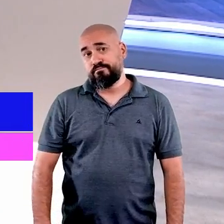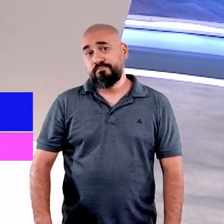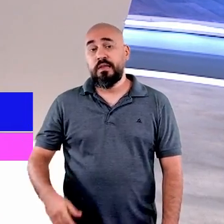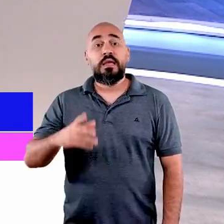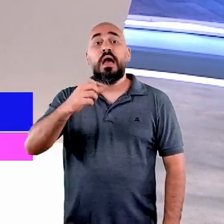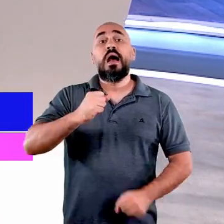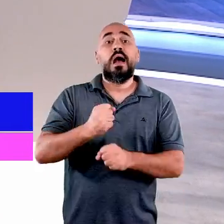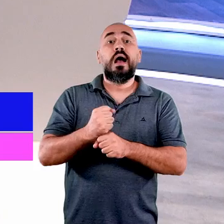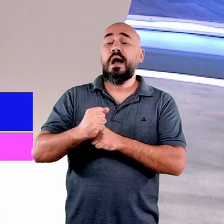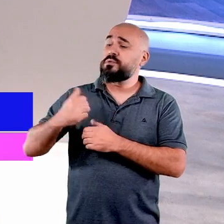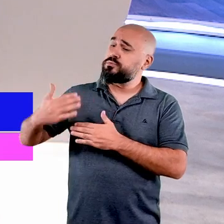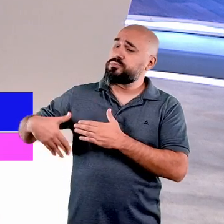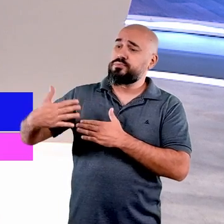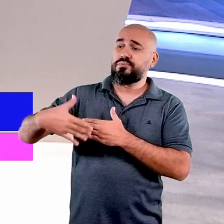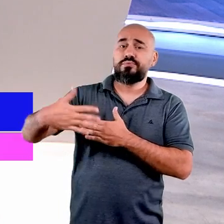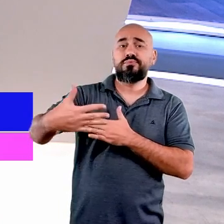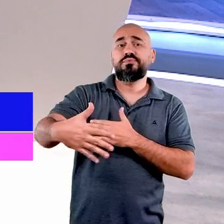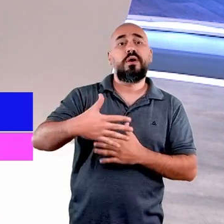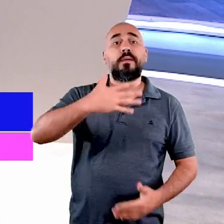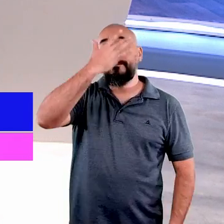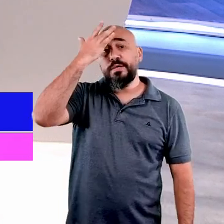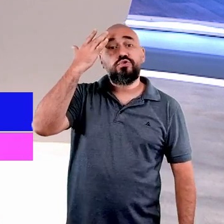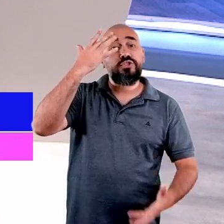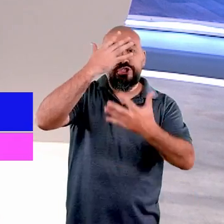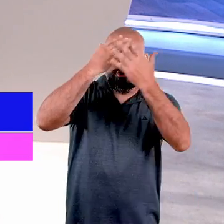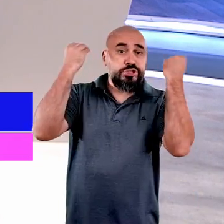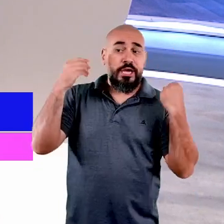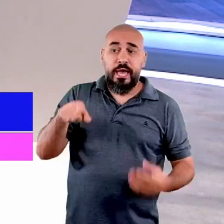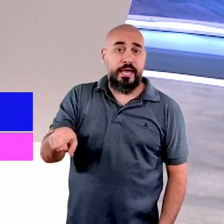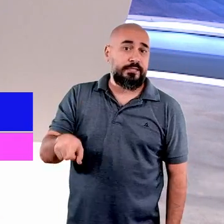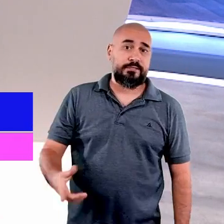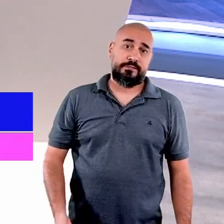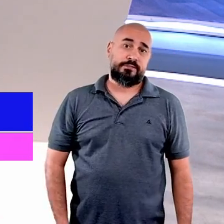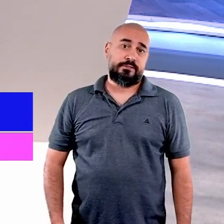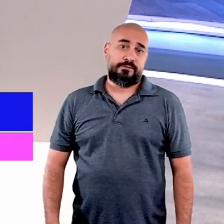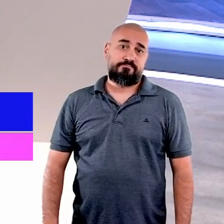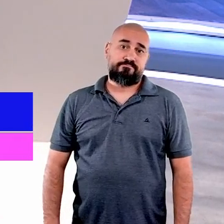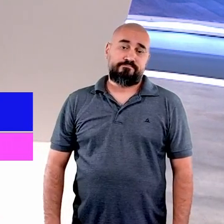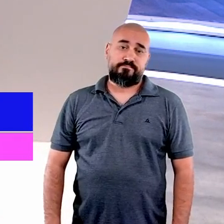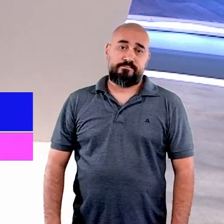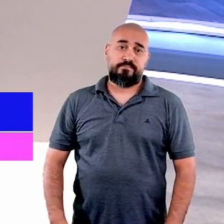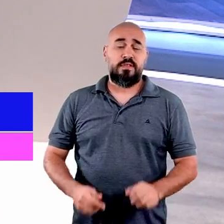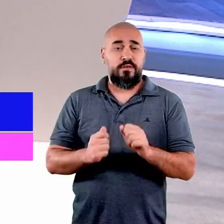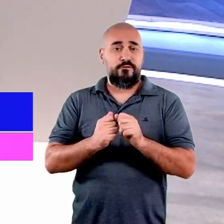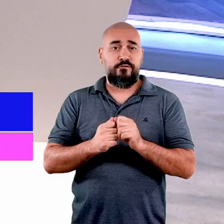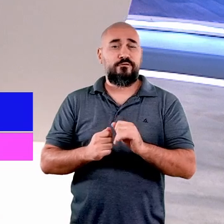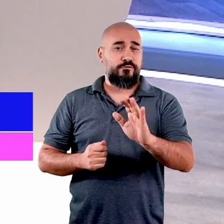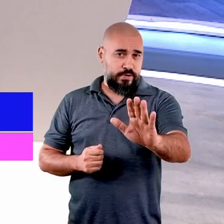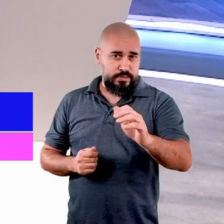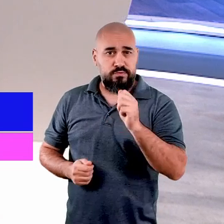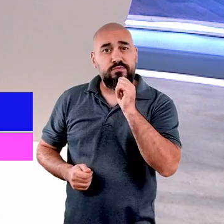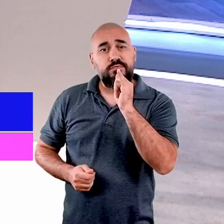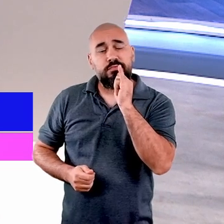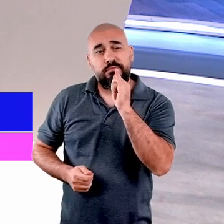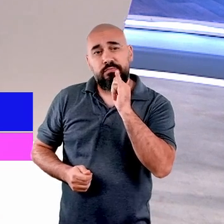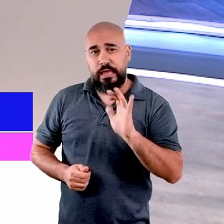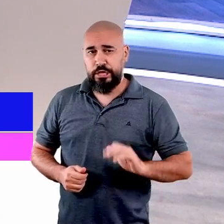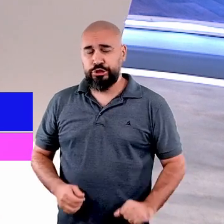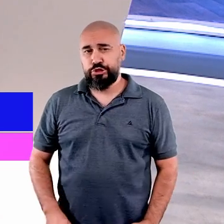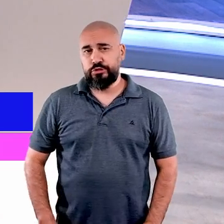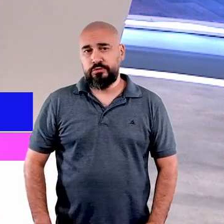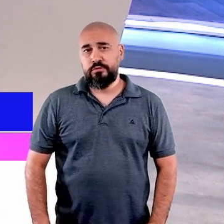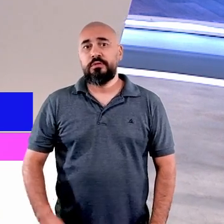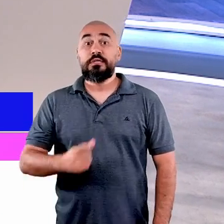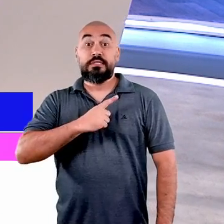Depois de um tempo, as pessoas vão se esquecer. Quer um teste? Todos nós